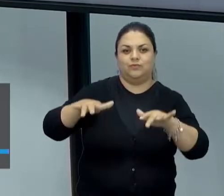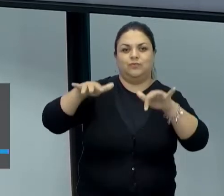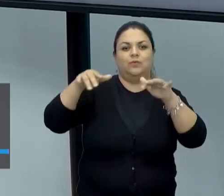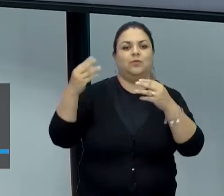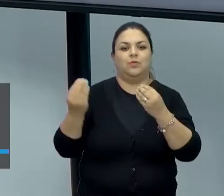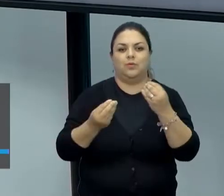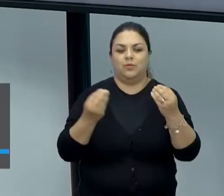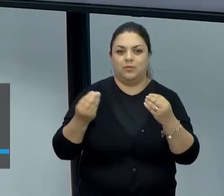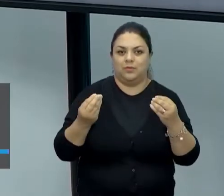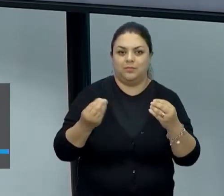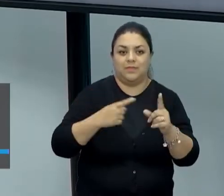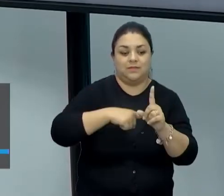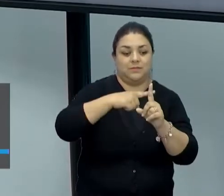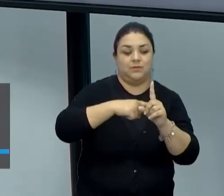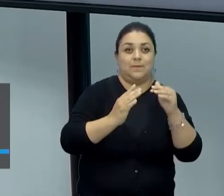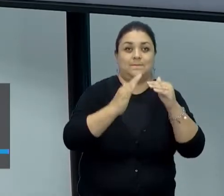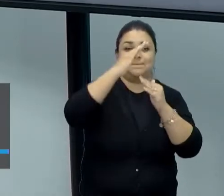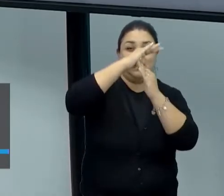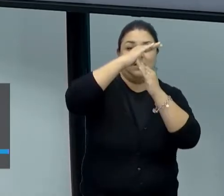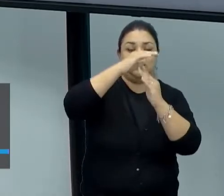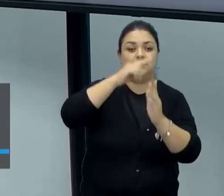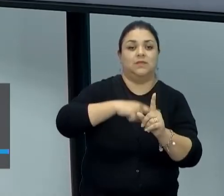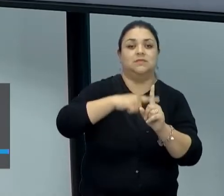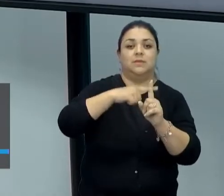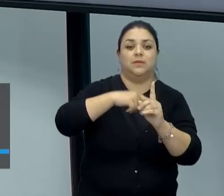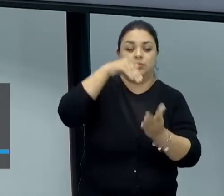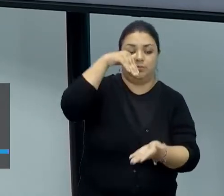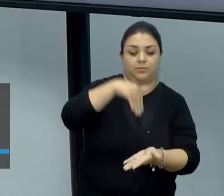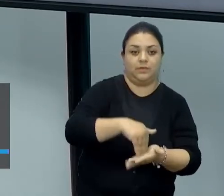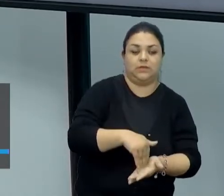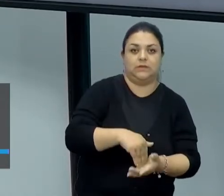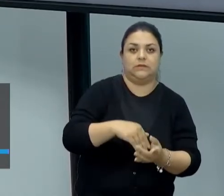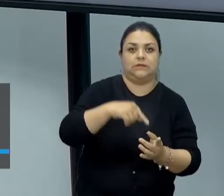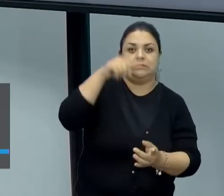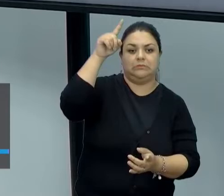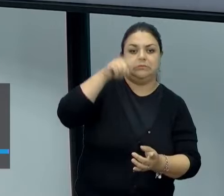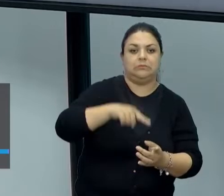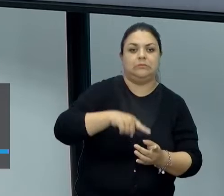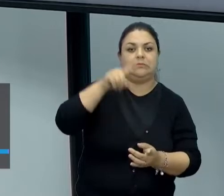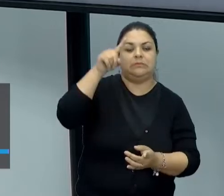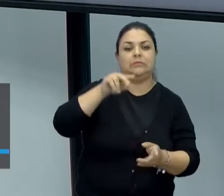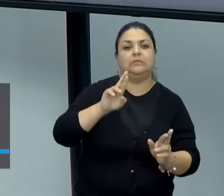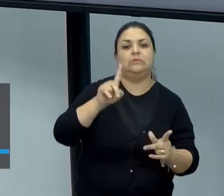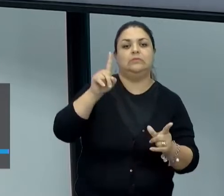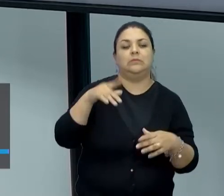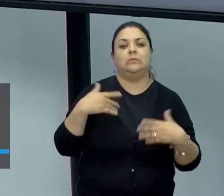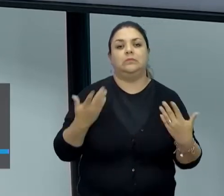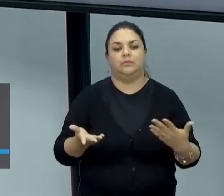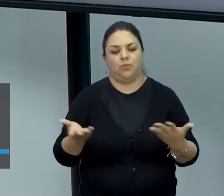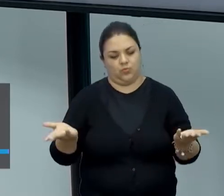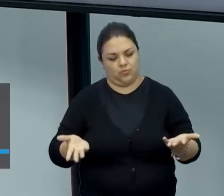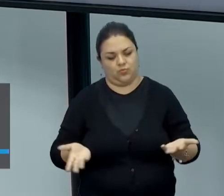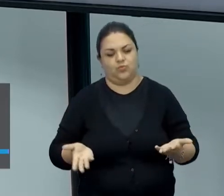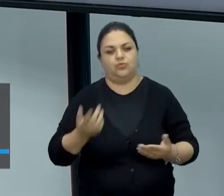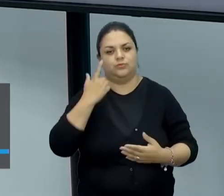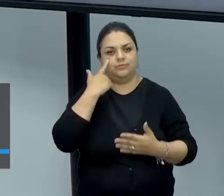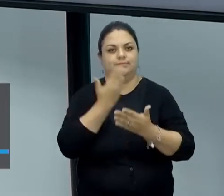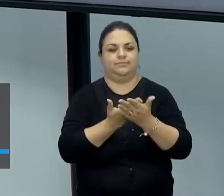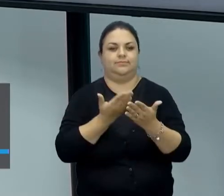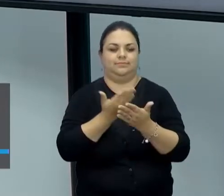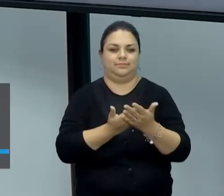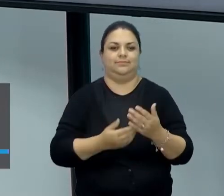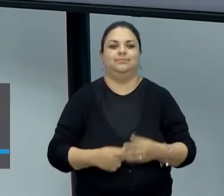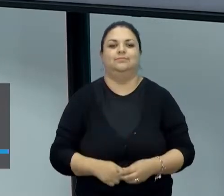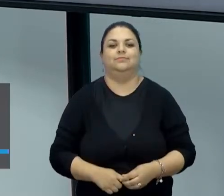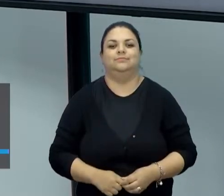temperatura mínima e eu vejo aí quanto que foi essa diferença aí de temperatura. Tudo bem? Então eu vou estar